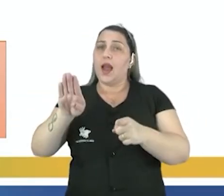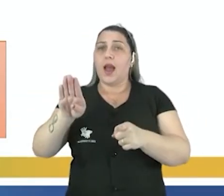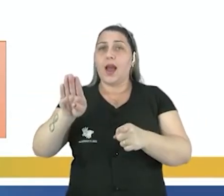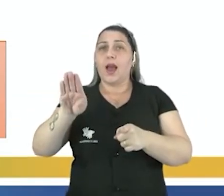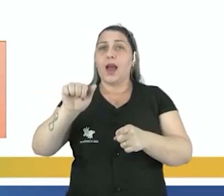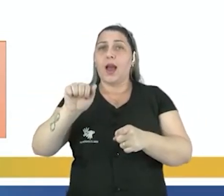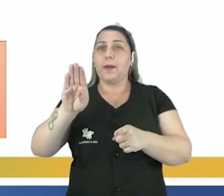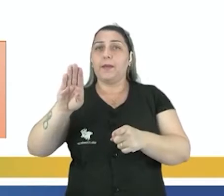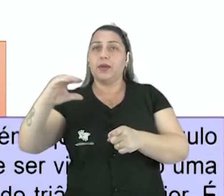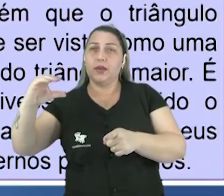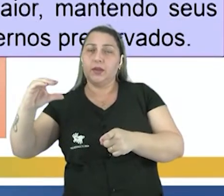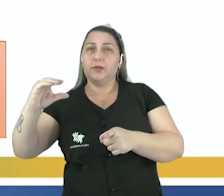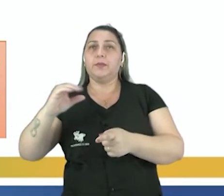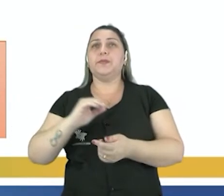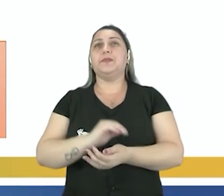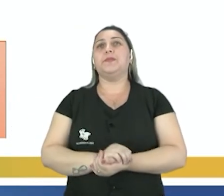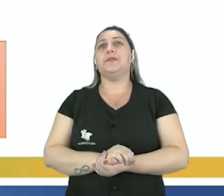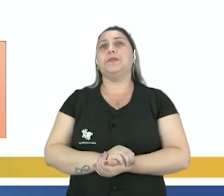ABC.